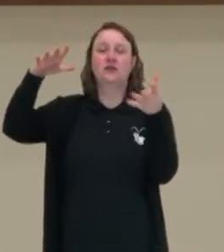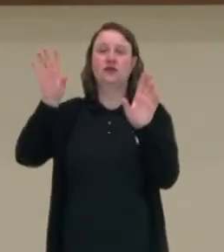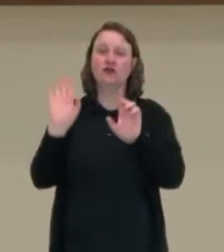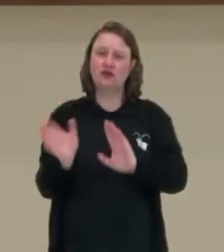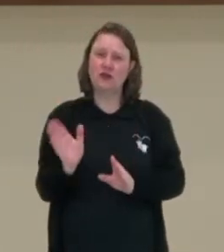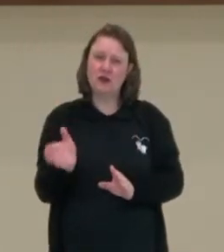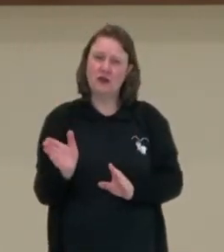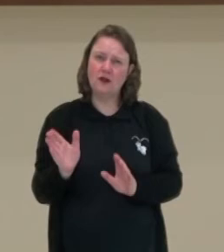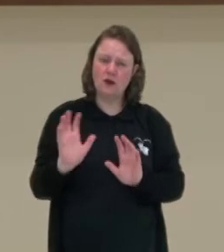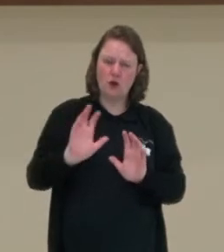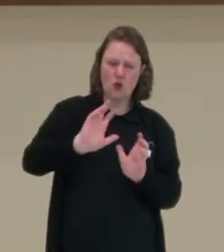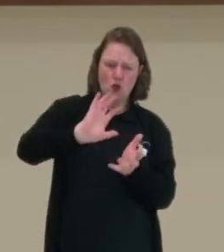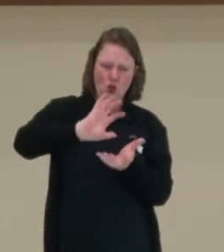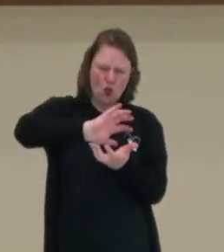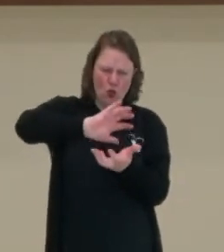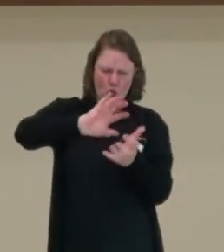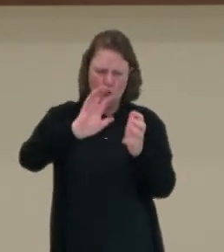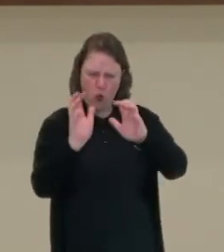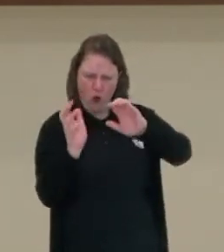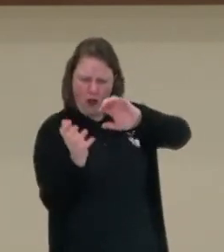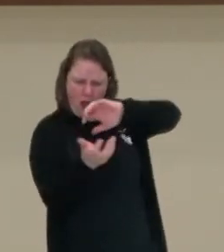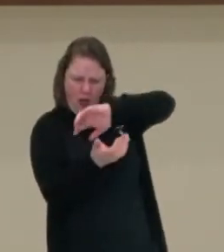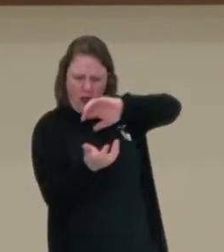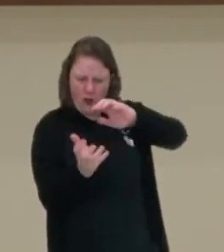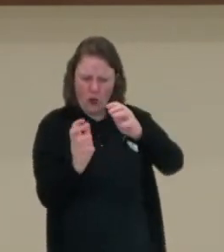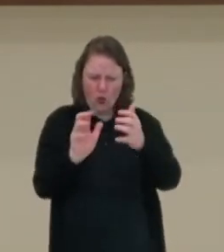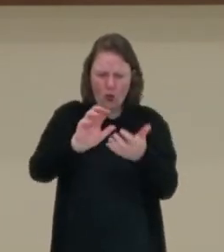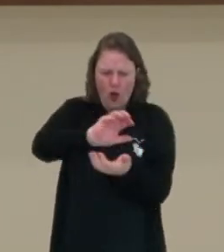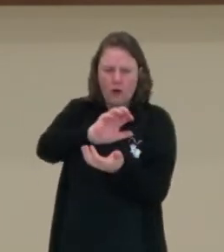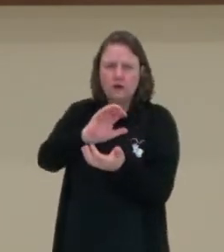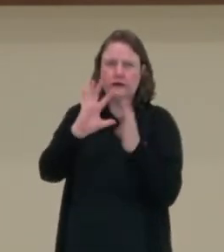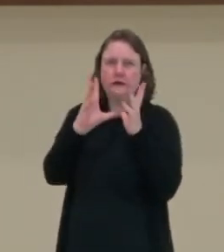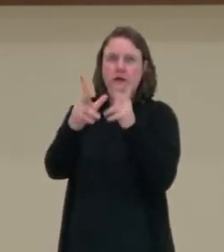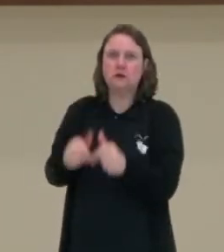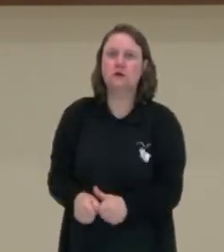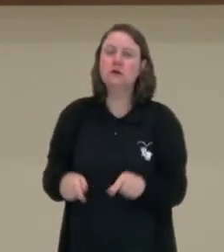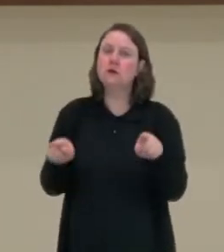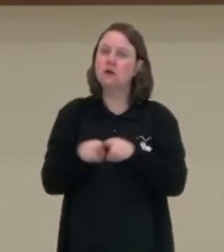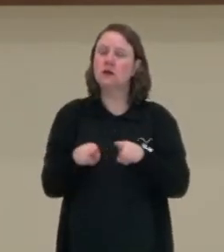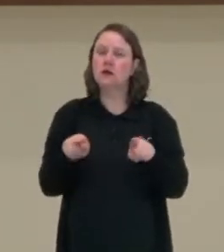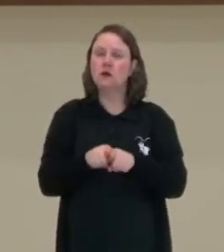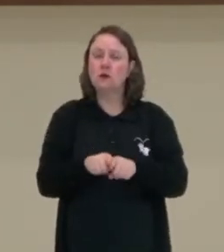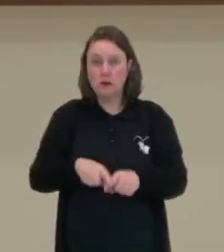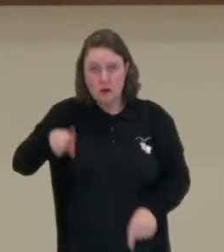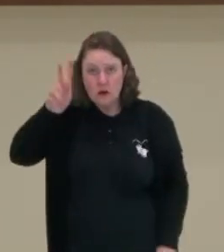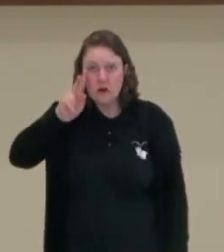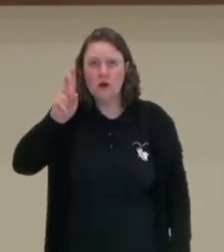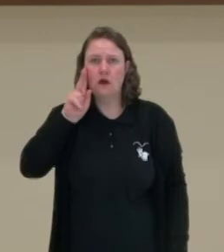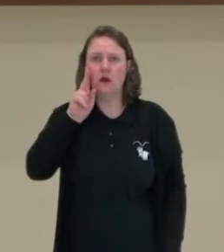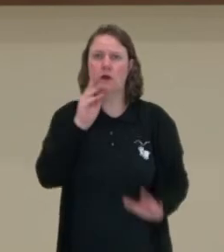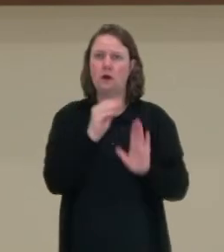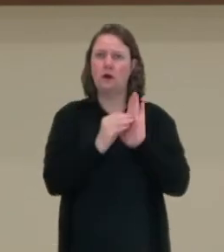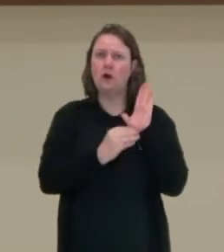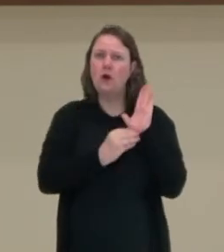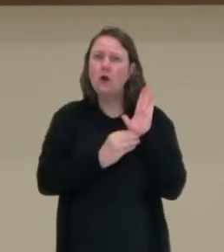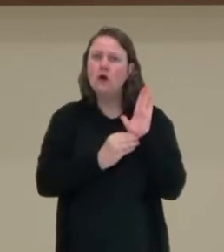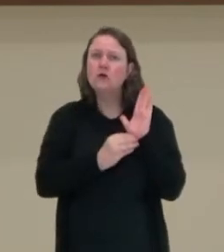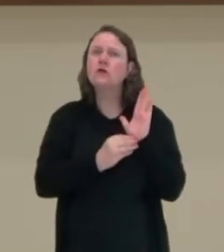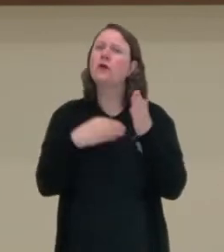mostram como há um padrão entre a natureza que se repete, possibilitando a criação